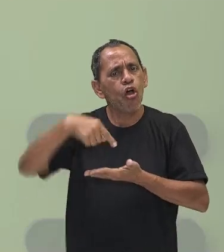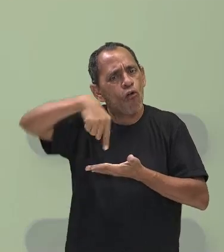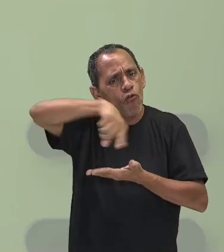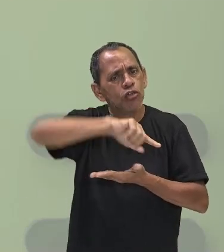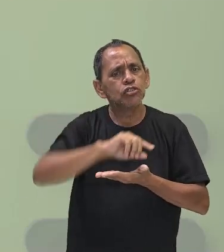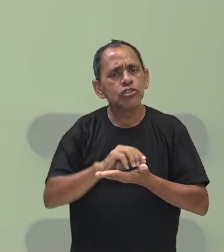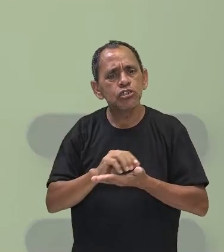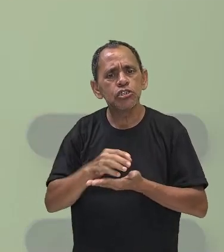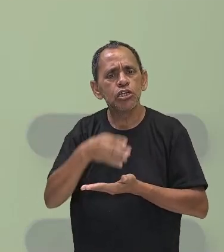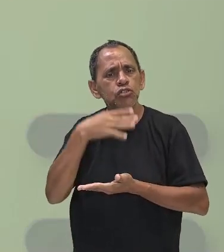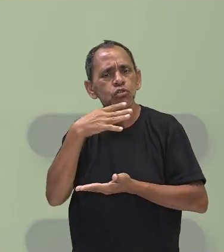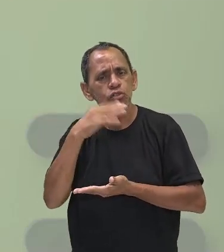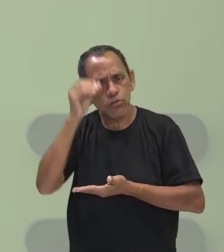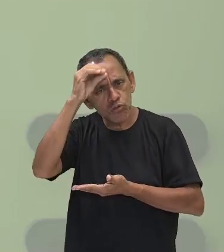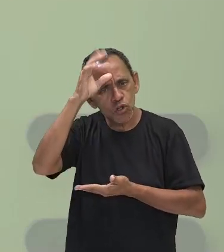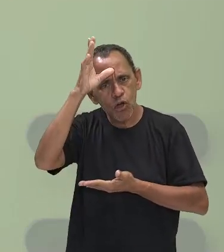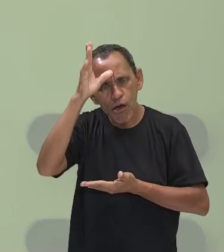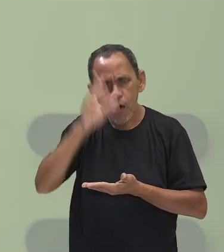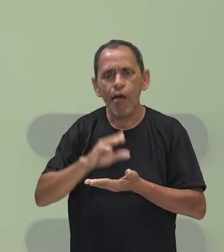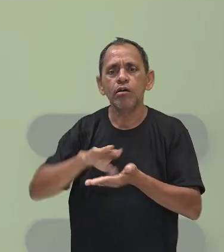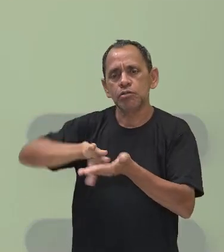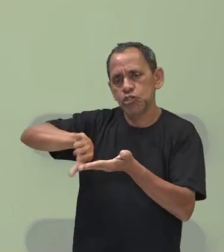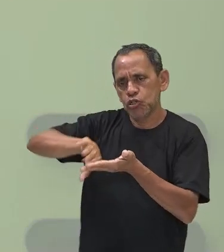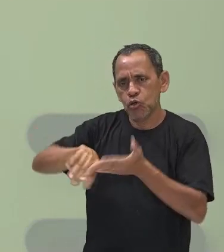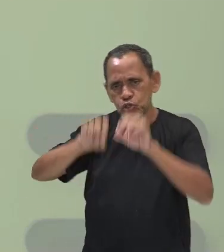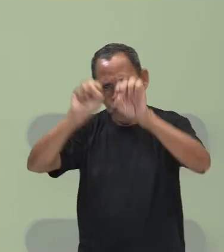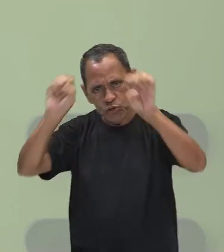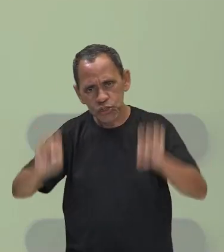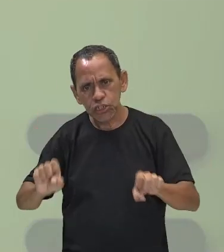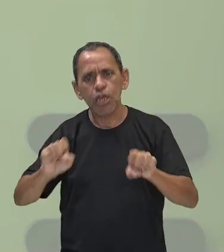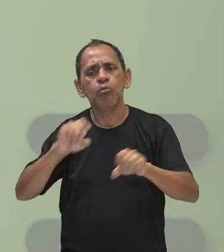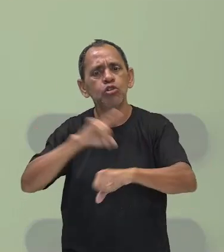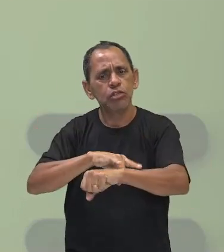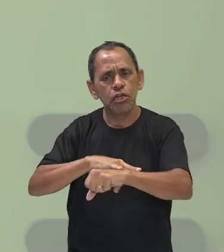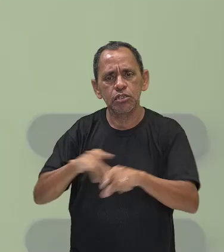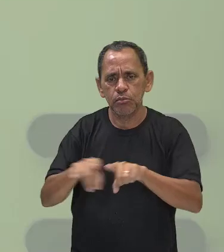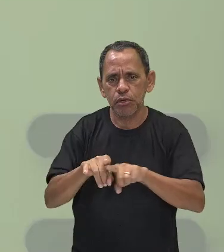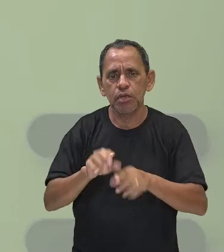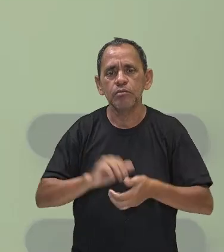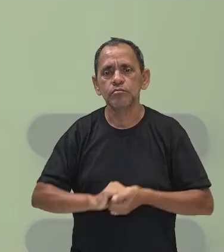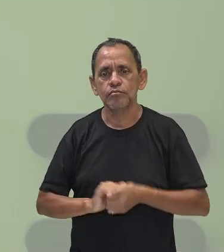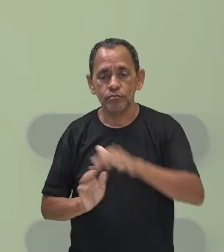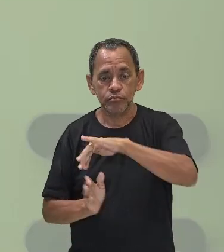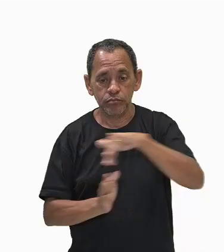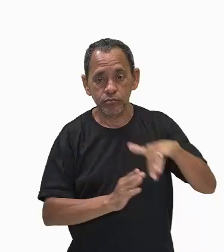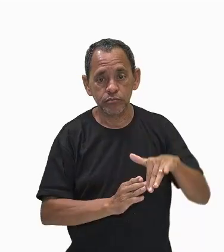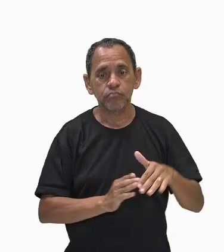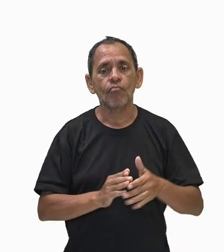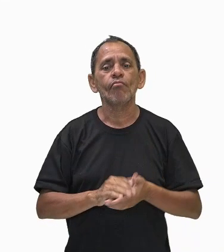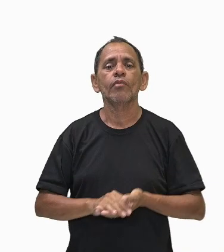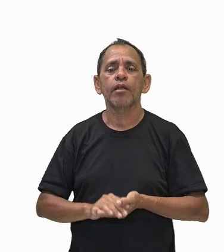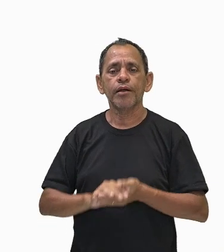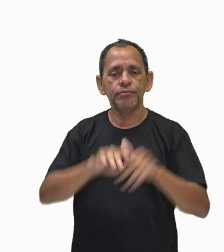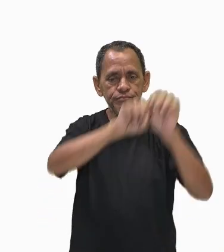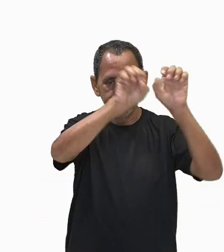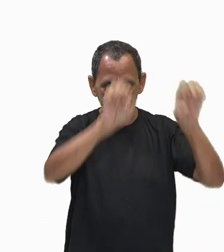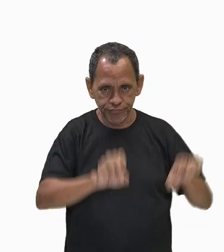sistema excretor e o sistema urinário, a começar pelo excretor, apresentando para vocês o